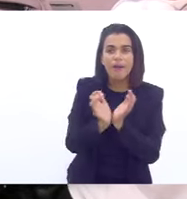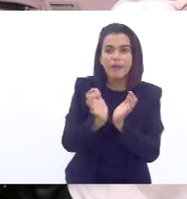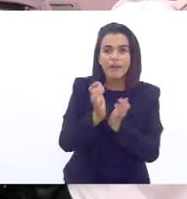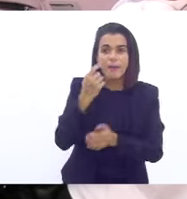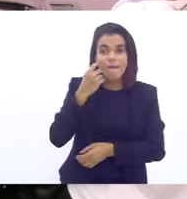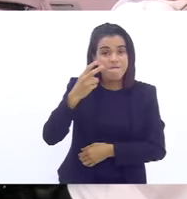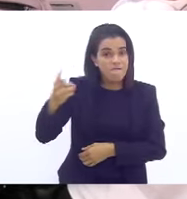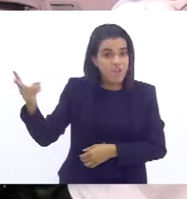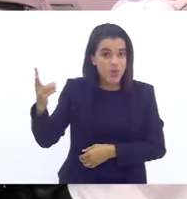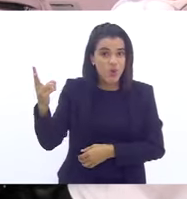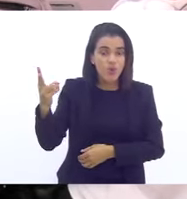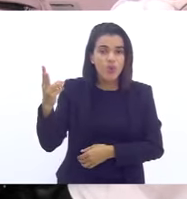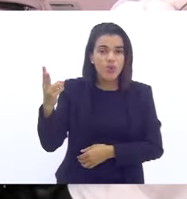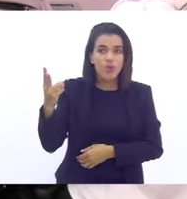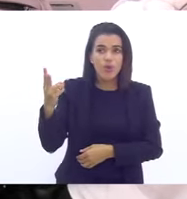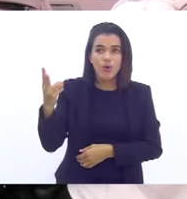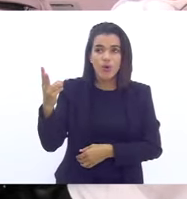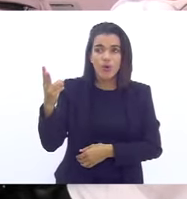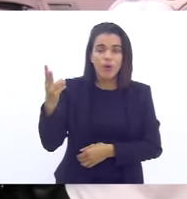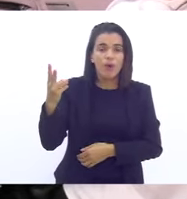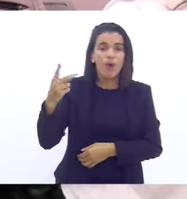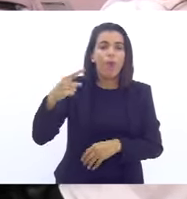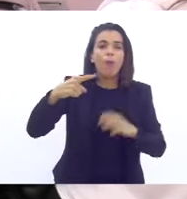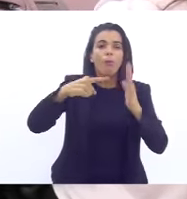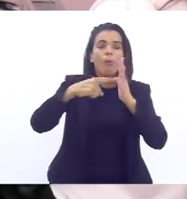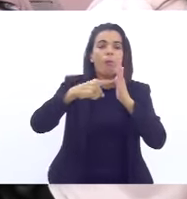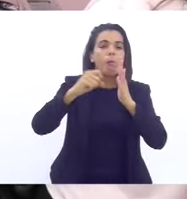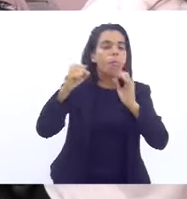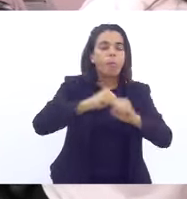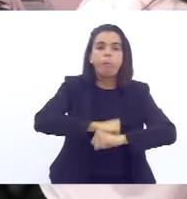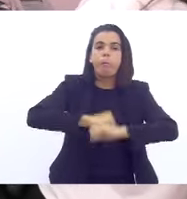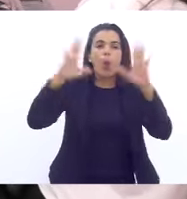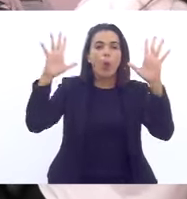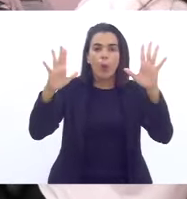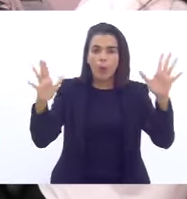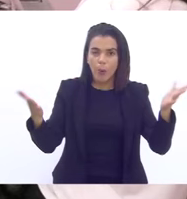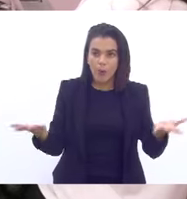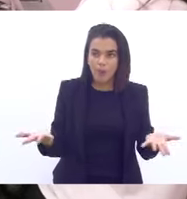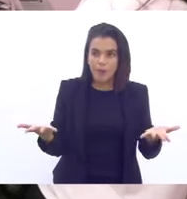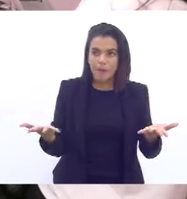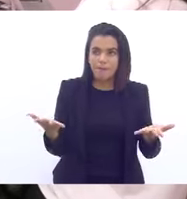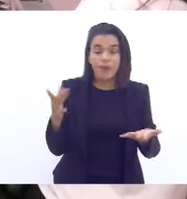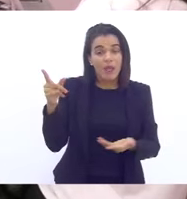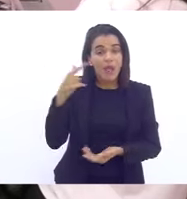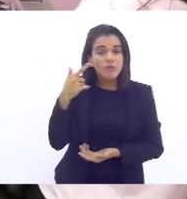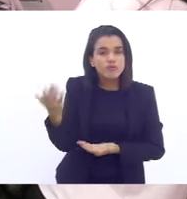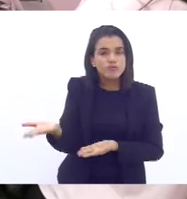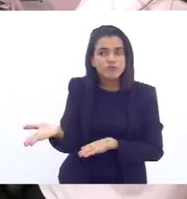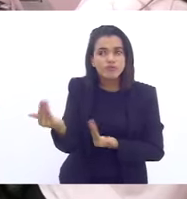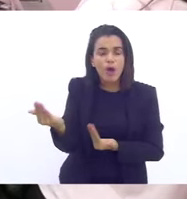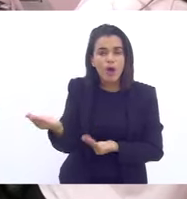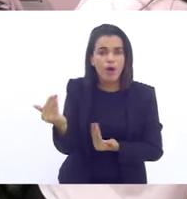rede inteira, ligou o transformador e explodiu tudo ali. Então, aquele ali é o jovem.